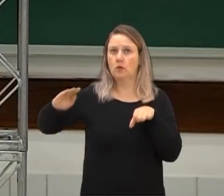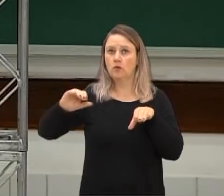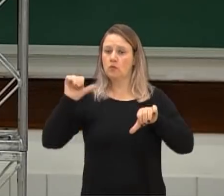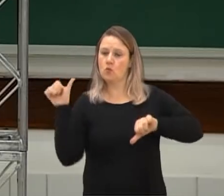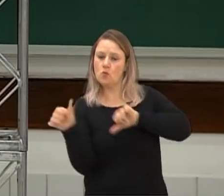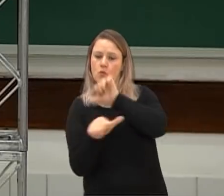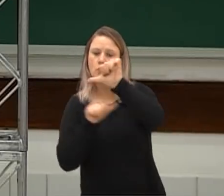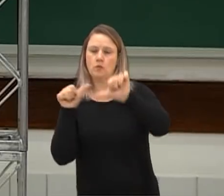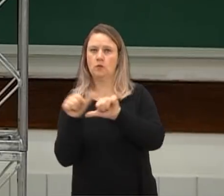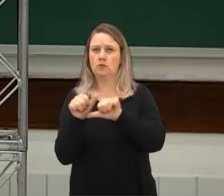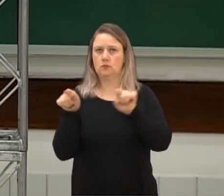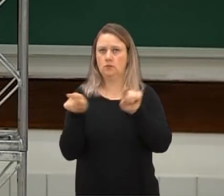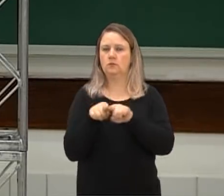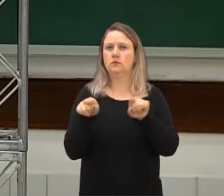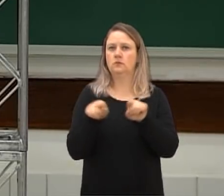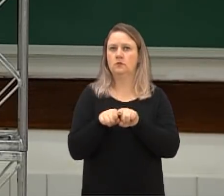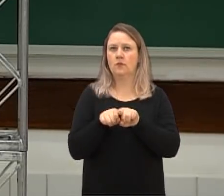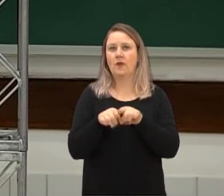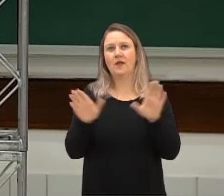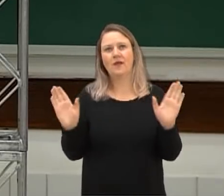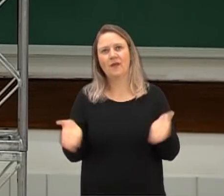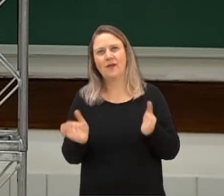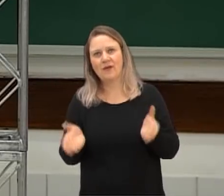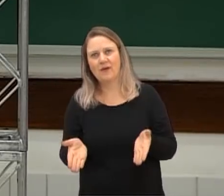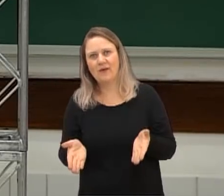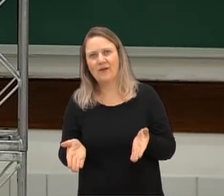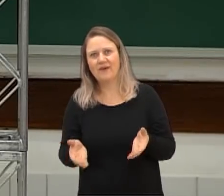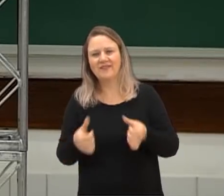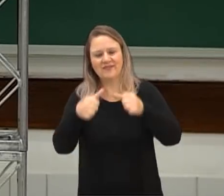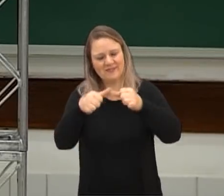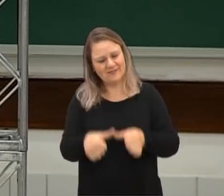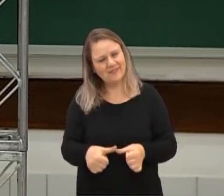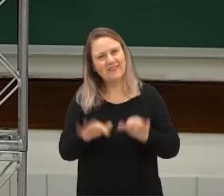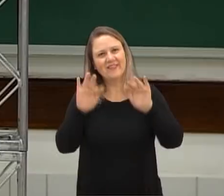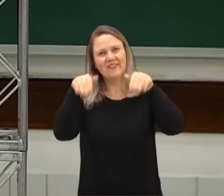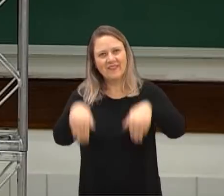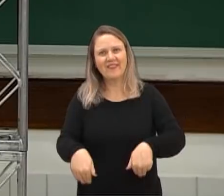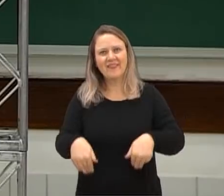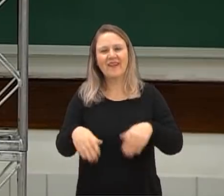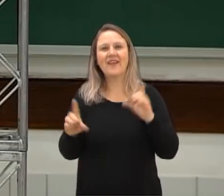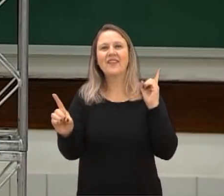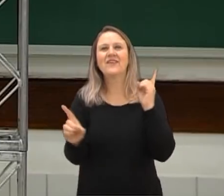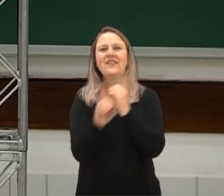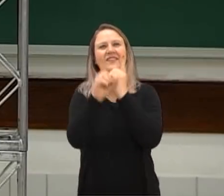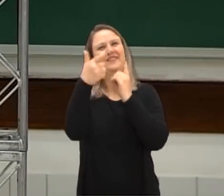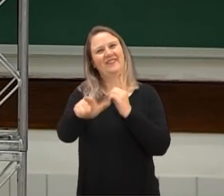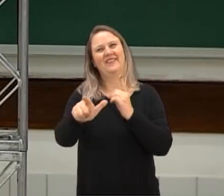transformação dos relevos. Ficamos por aqui então, até a próxima aula. Tchau!